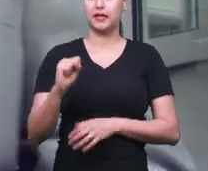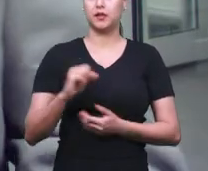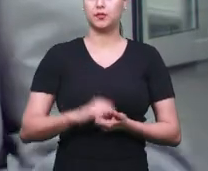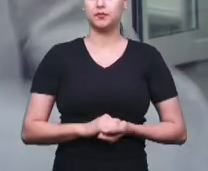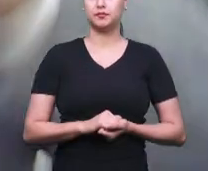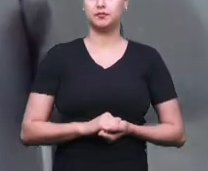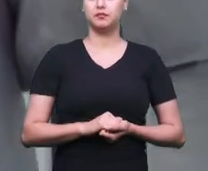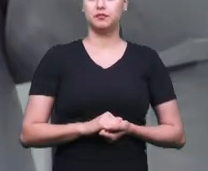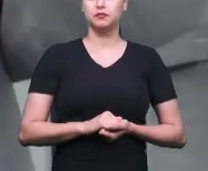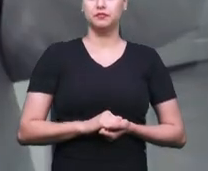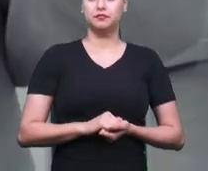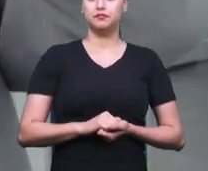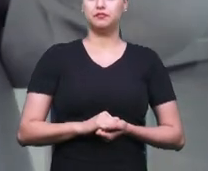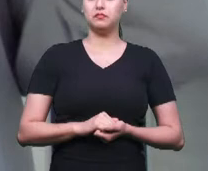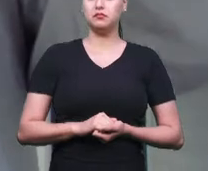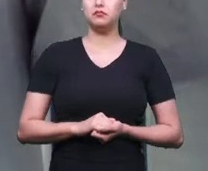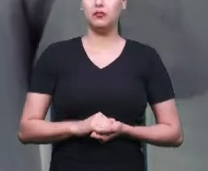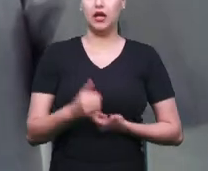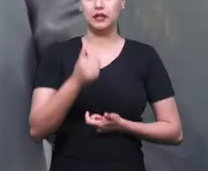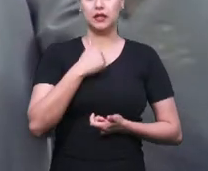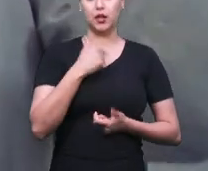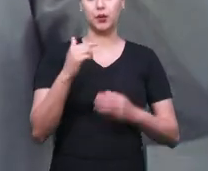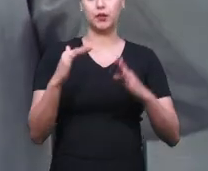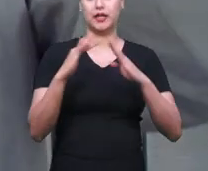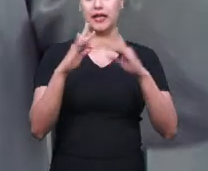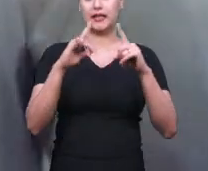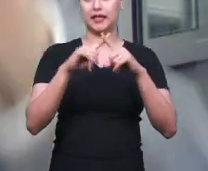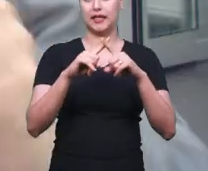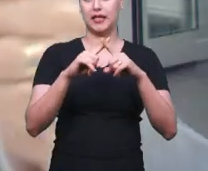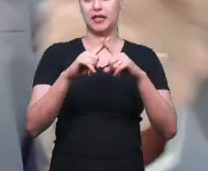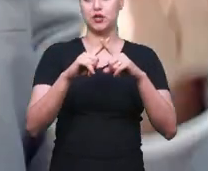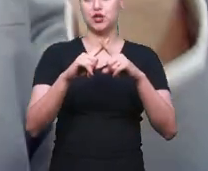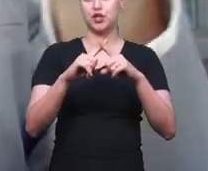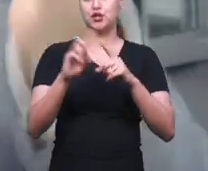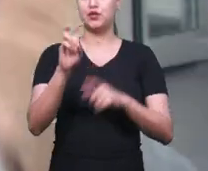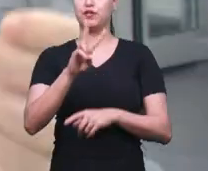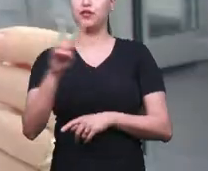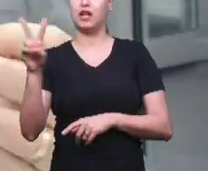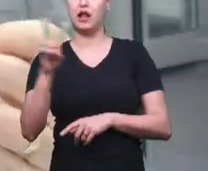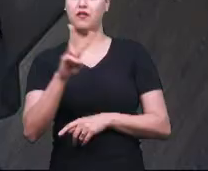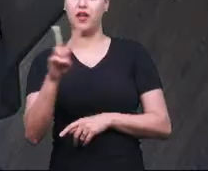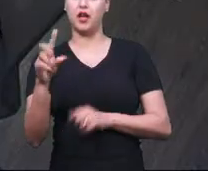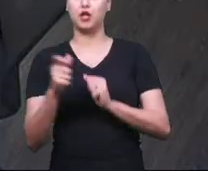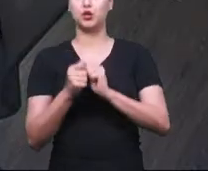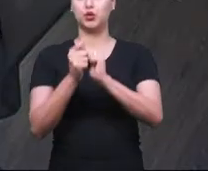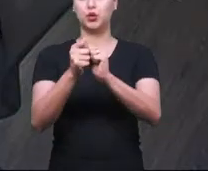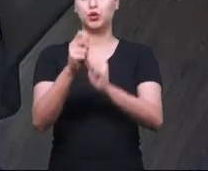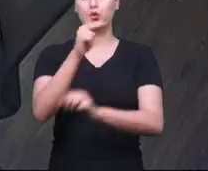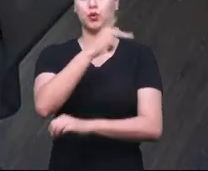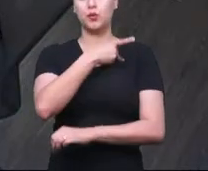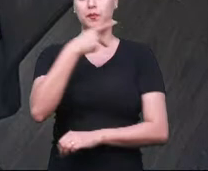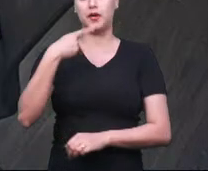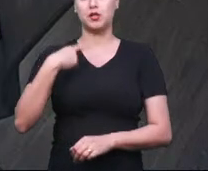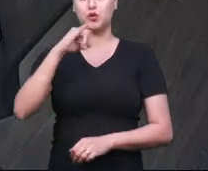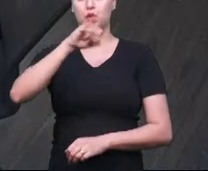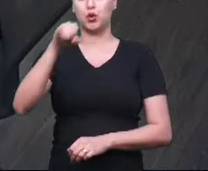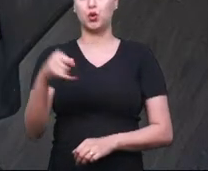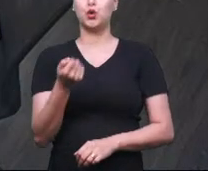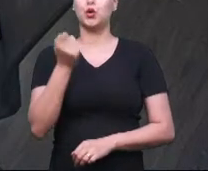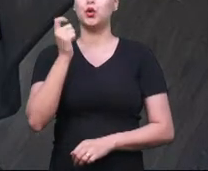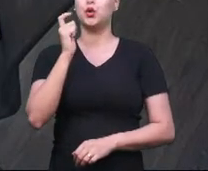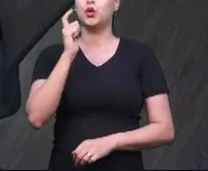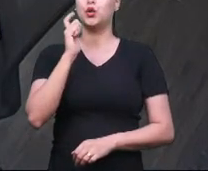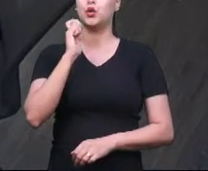E estava na igreja da Toca com o pastor Jonas. O senhor lembra o ano, pastor? Da ordenação,